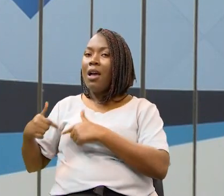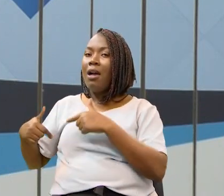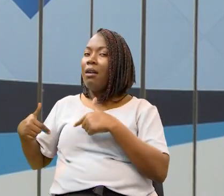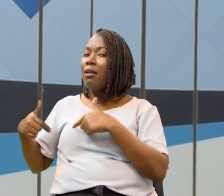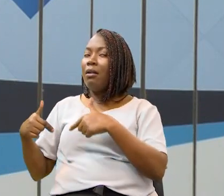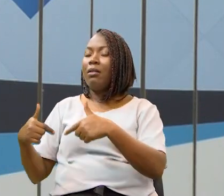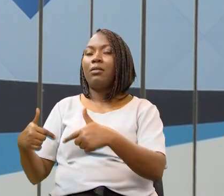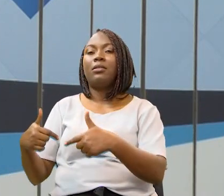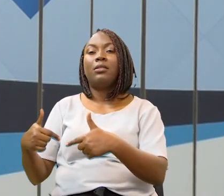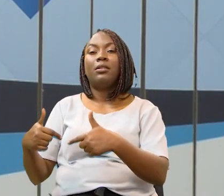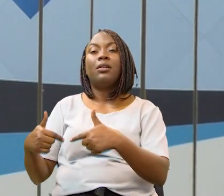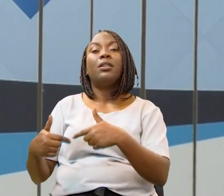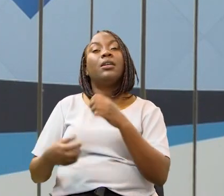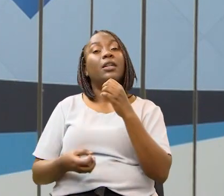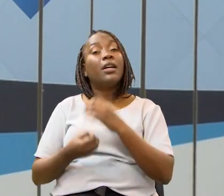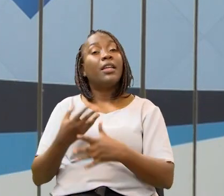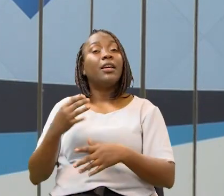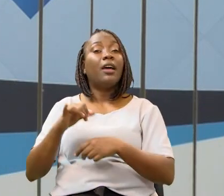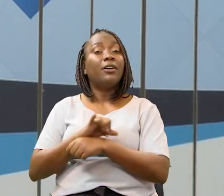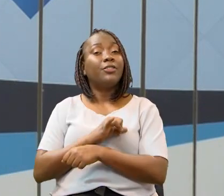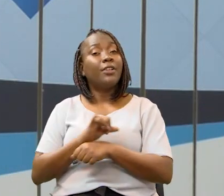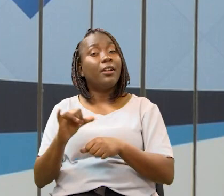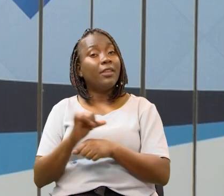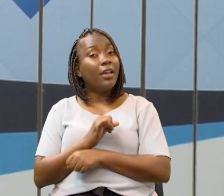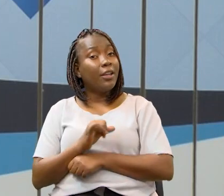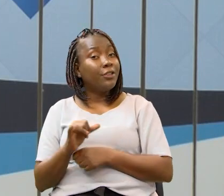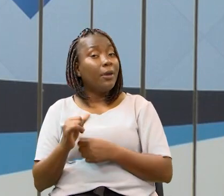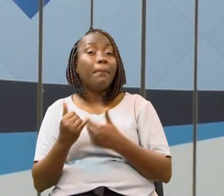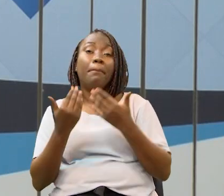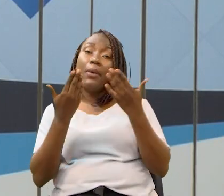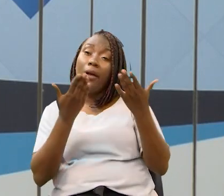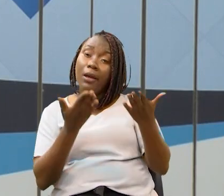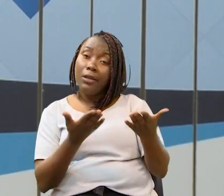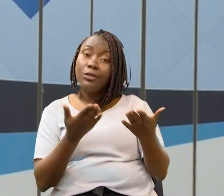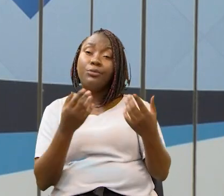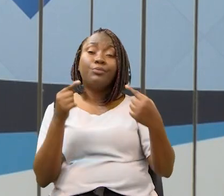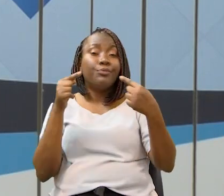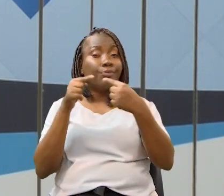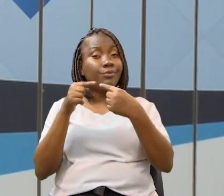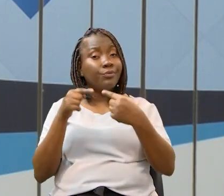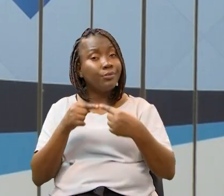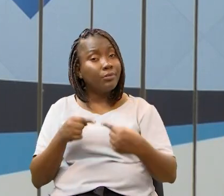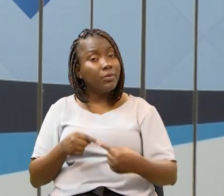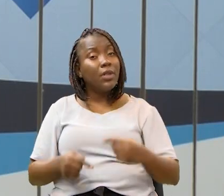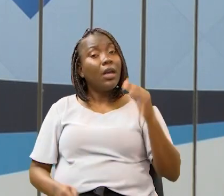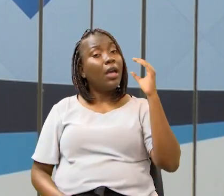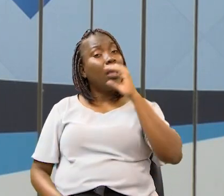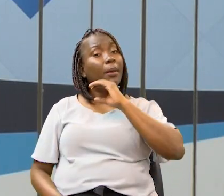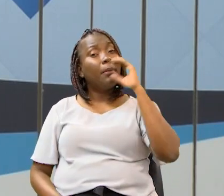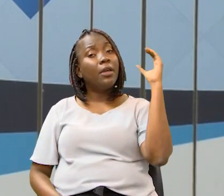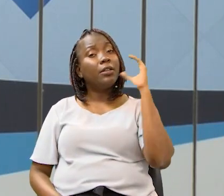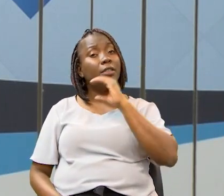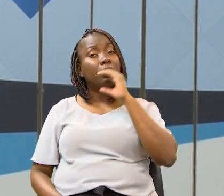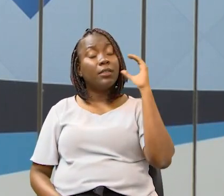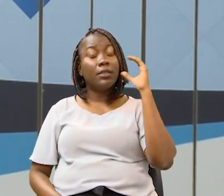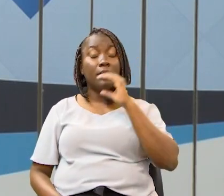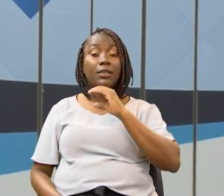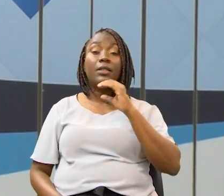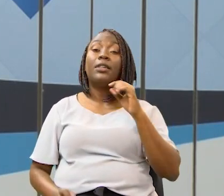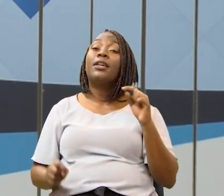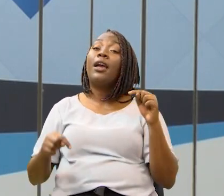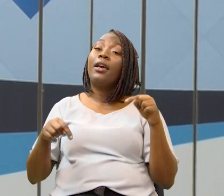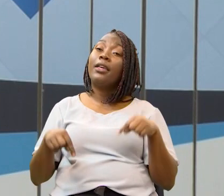afirmativas e criar estratégias para que isso seja aplicado de forma emergencial, né?